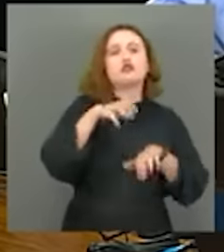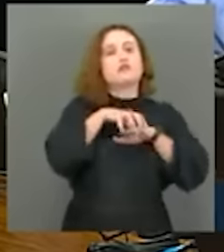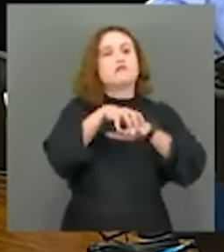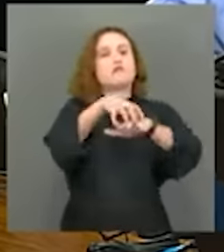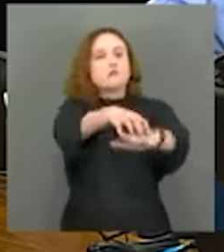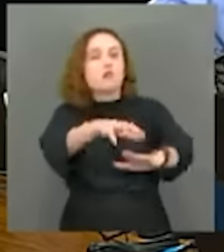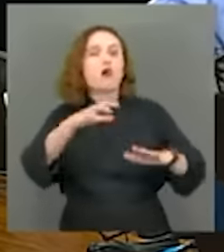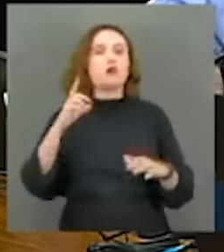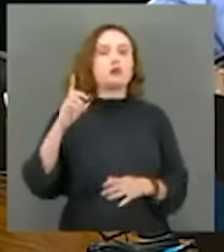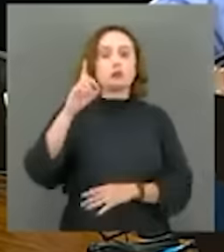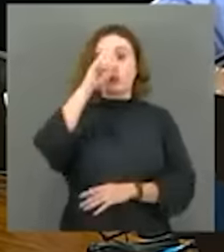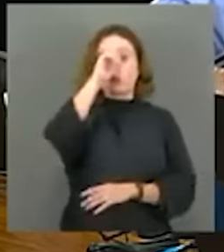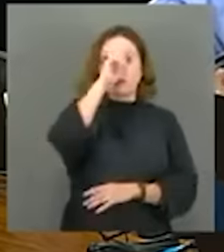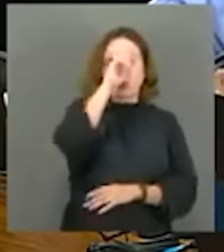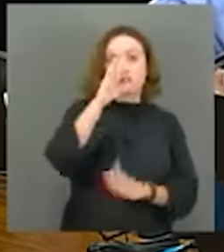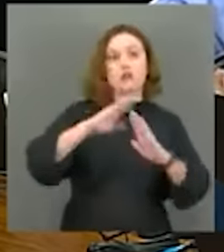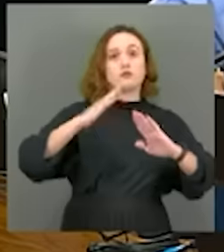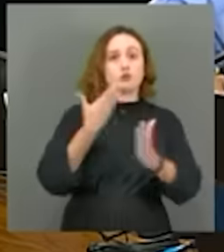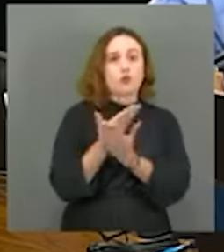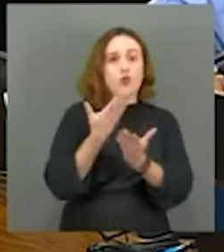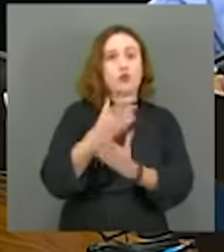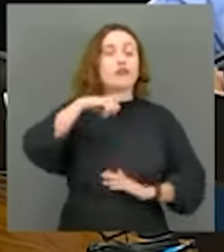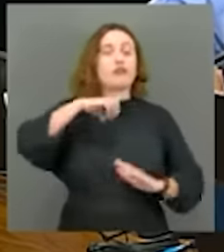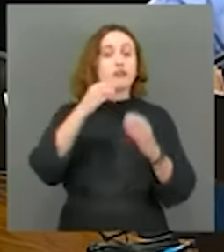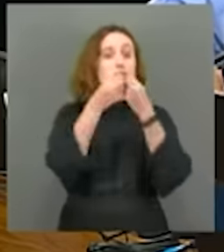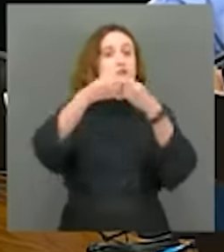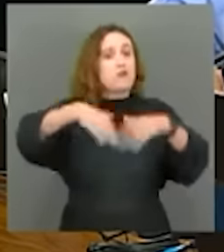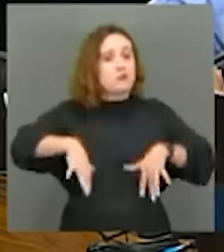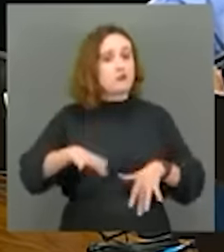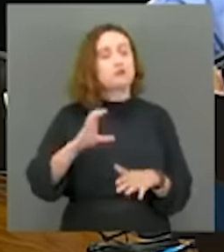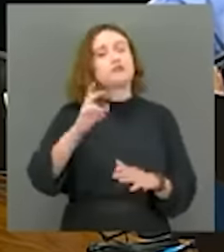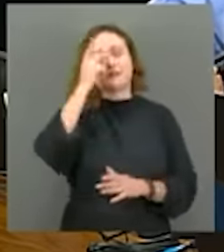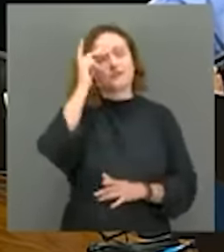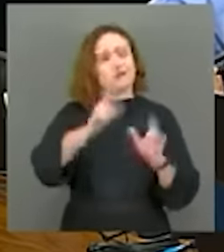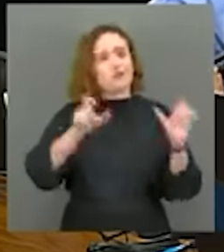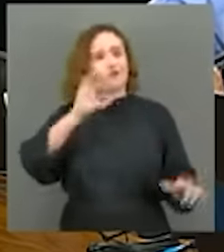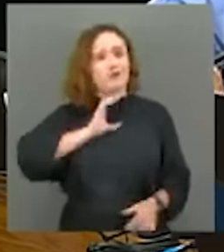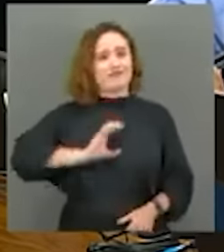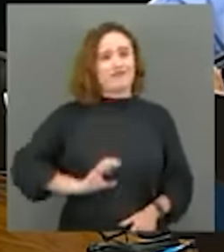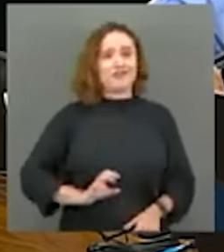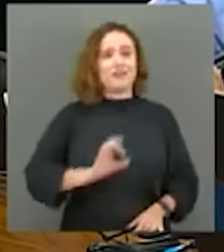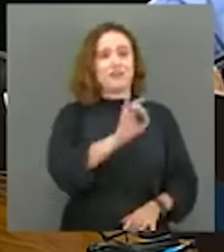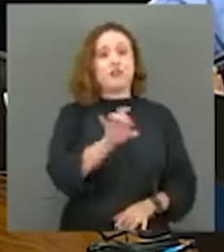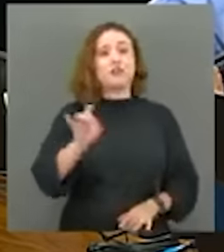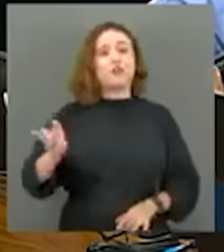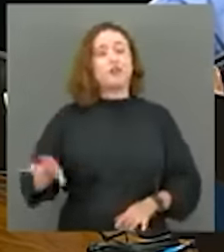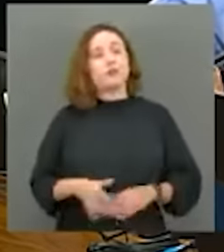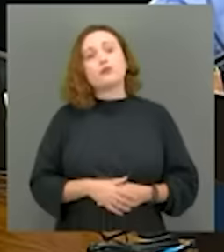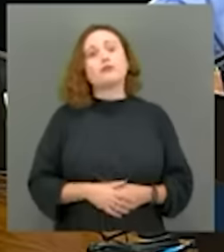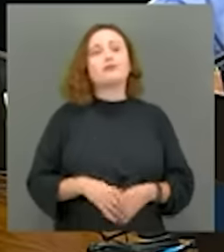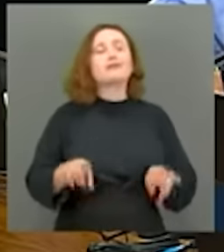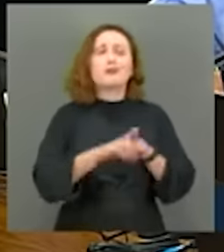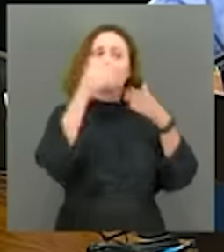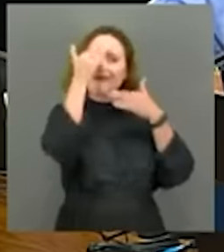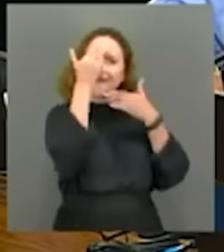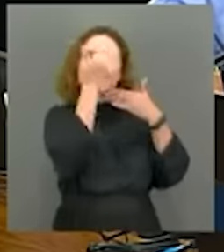que prejudicam muito o dia a dia do cidadão então quero agradecer aos senadores e por essa aprovação em especial o senador Efraim